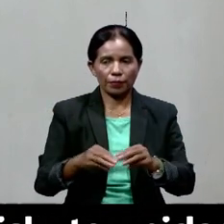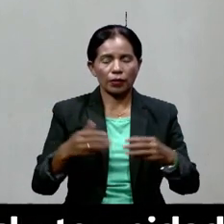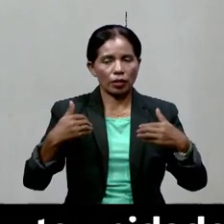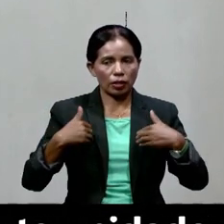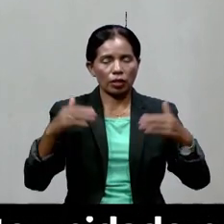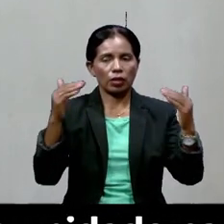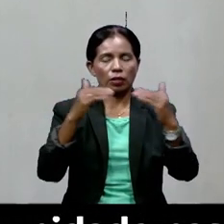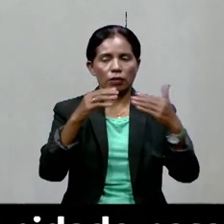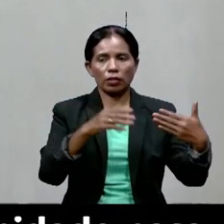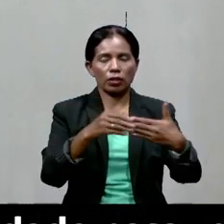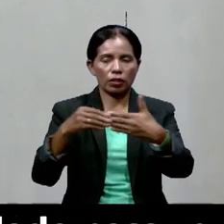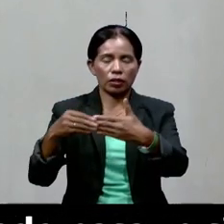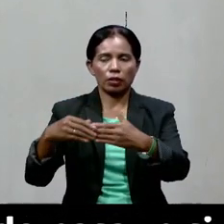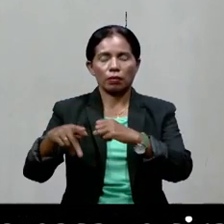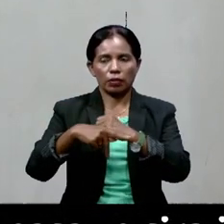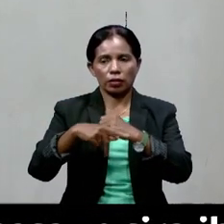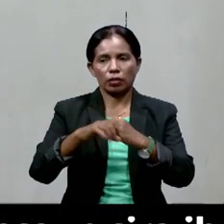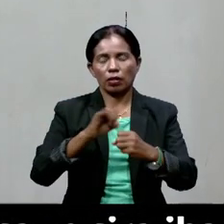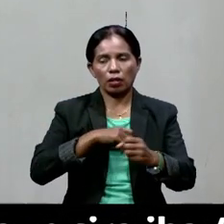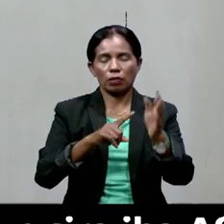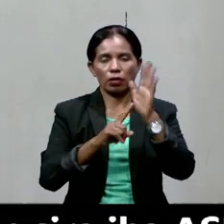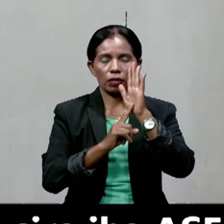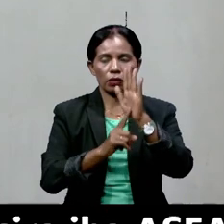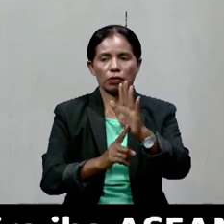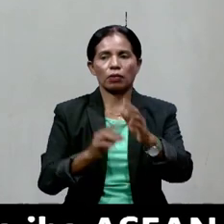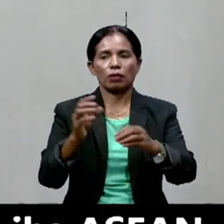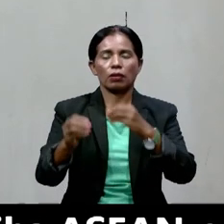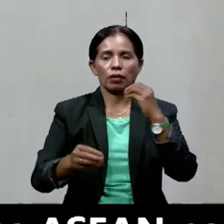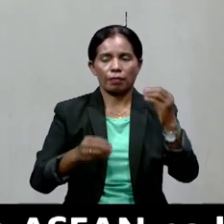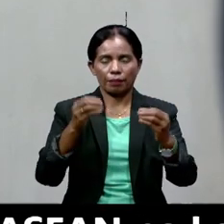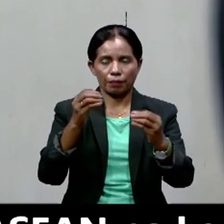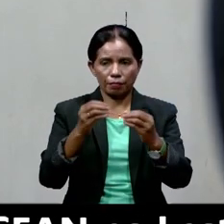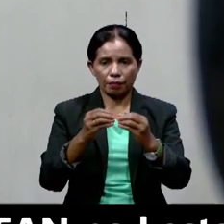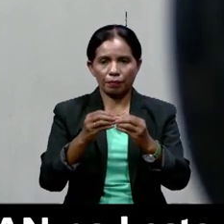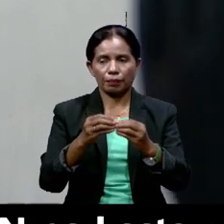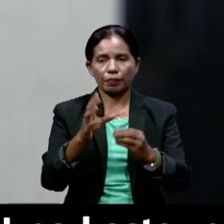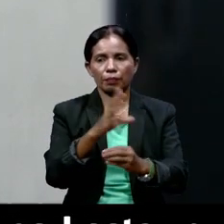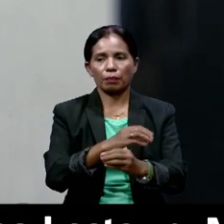líderes bancada, hau mosato, con a ba